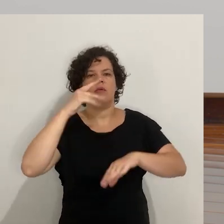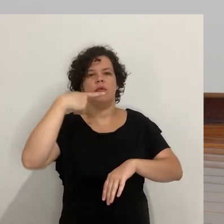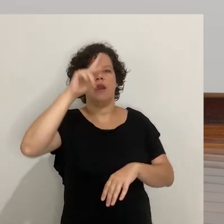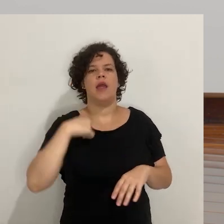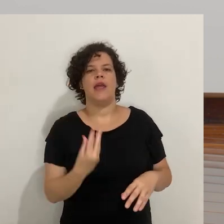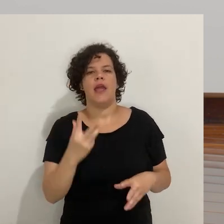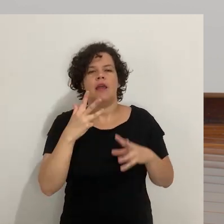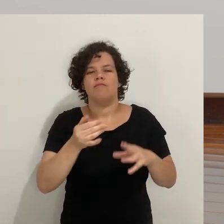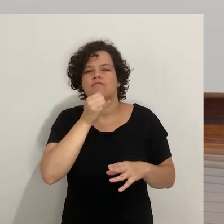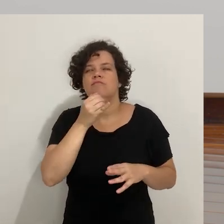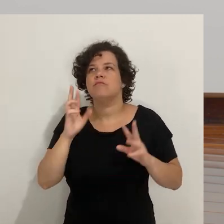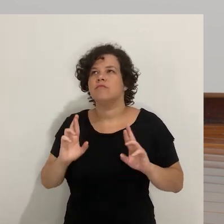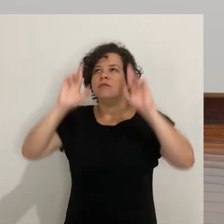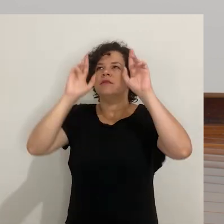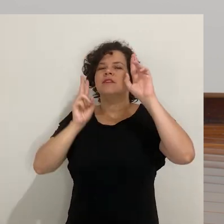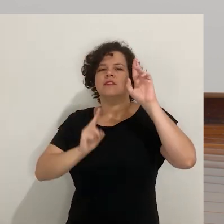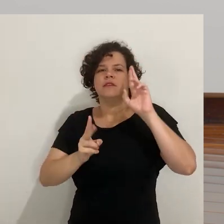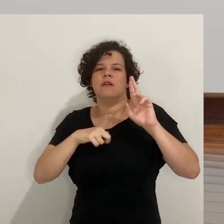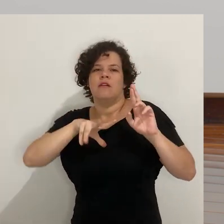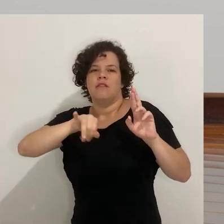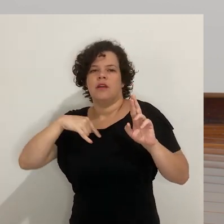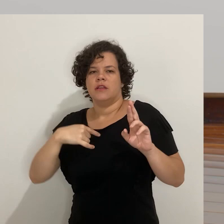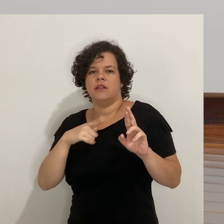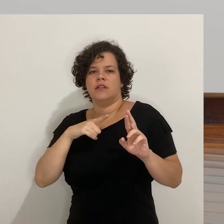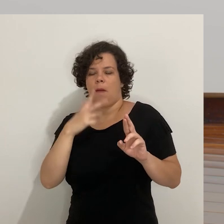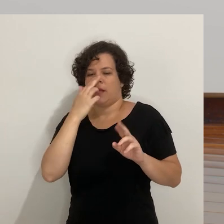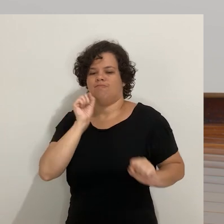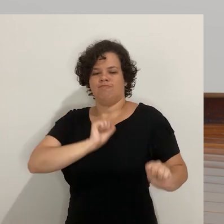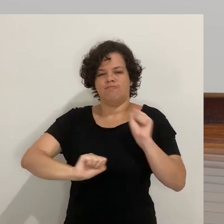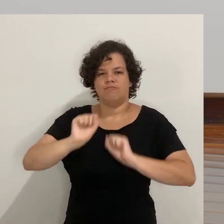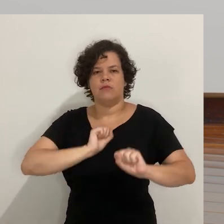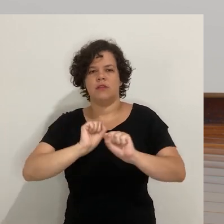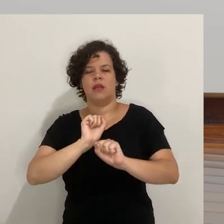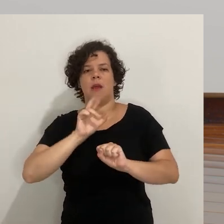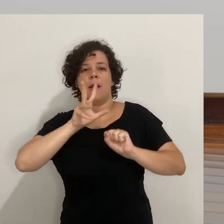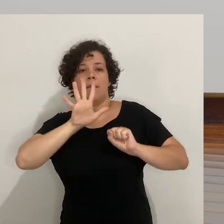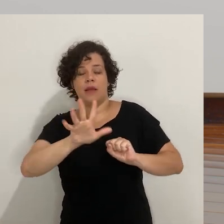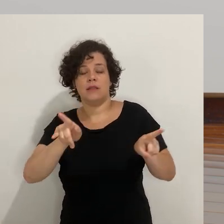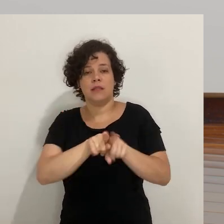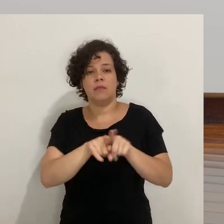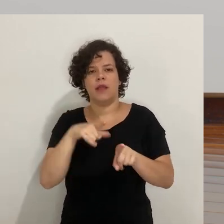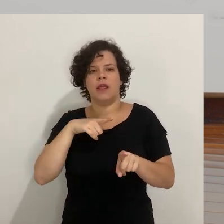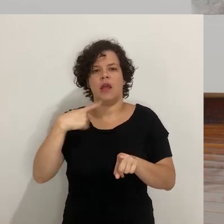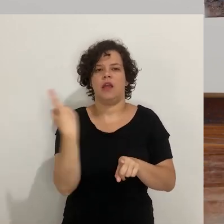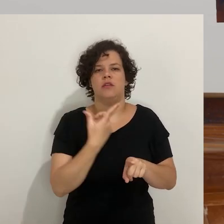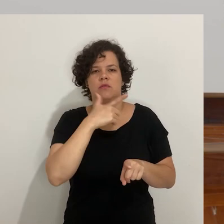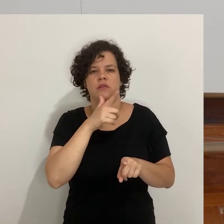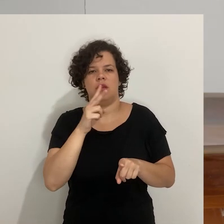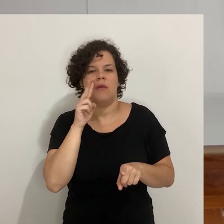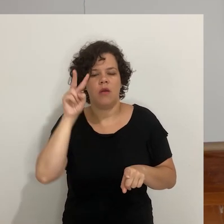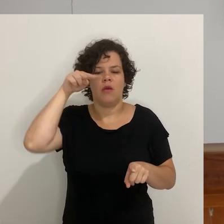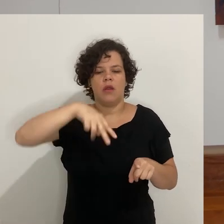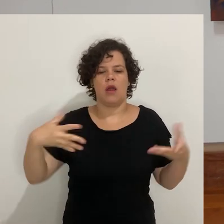a mais. Aquela esperança que muitas vezes faz a gente ter expectativas, mas ao mesmo tempo faz com que a